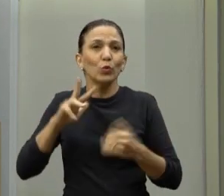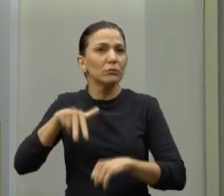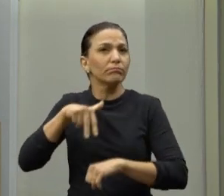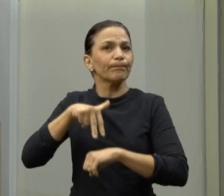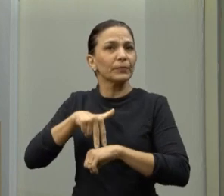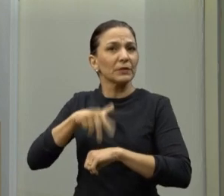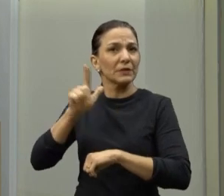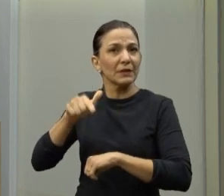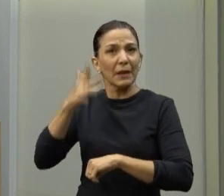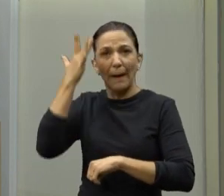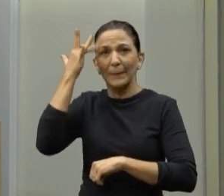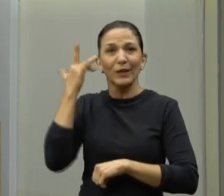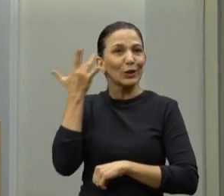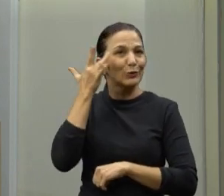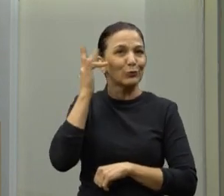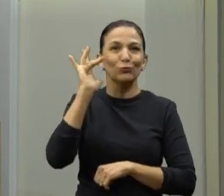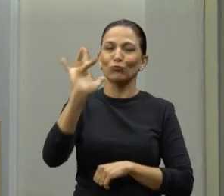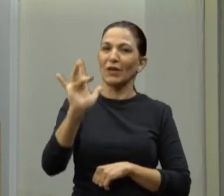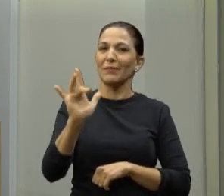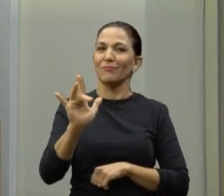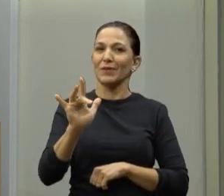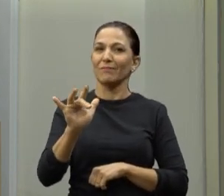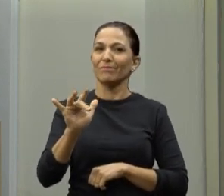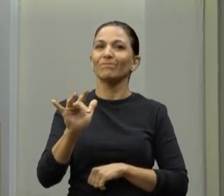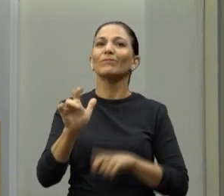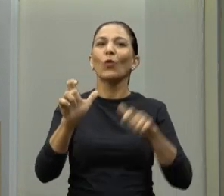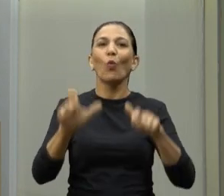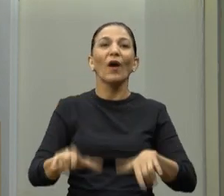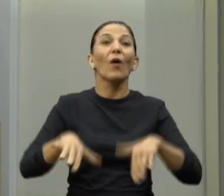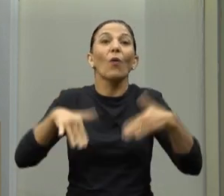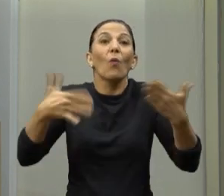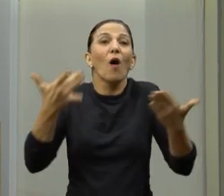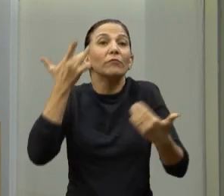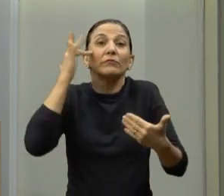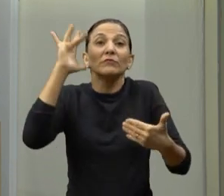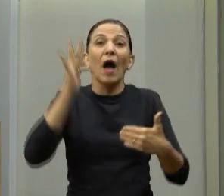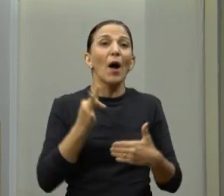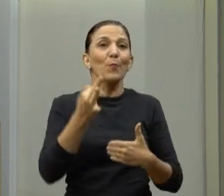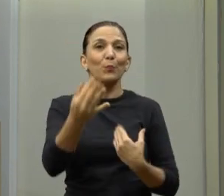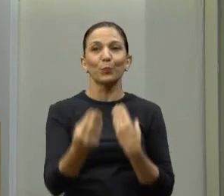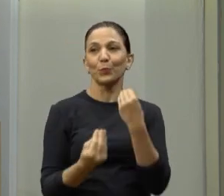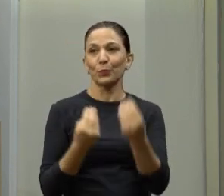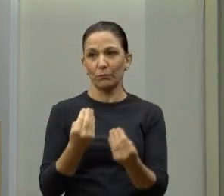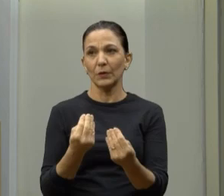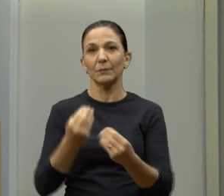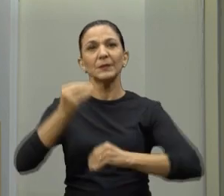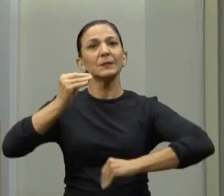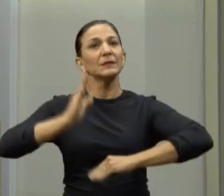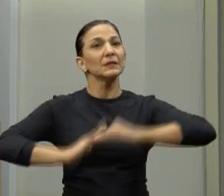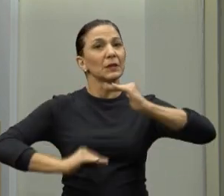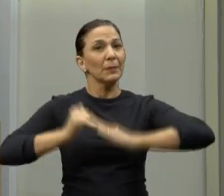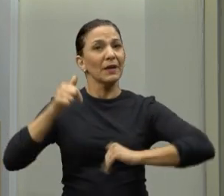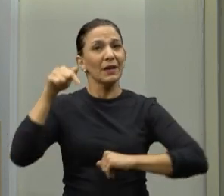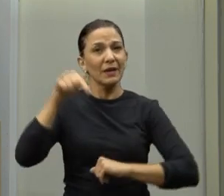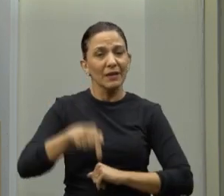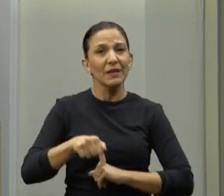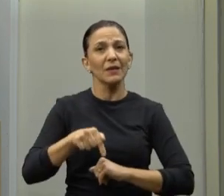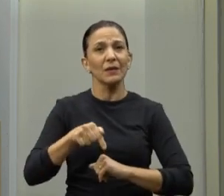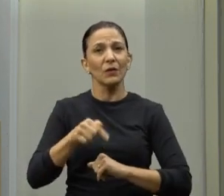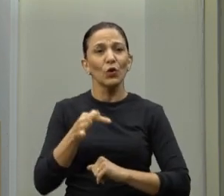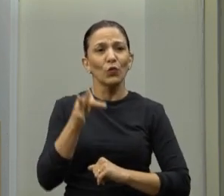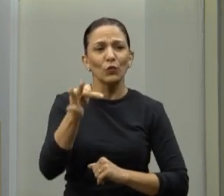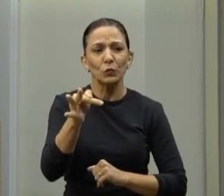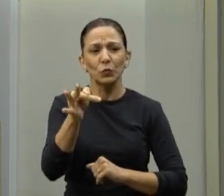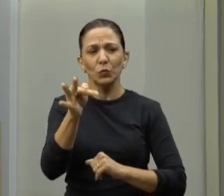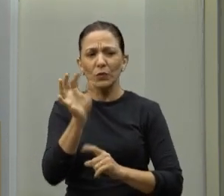mas amanhã nós não estaremos onde nós estamos então e todas as ações que nós tomamos vai refletir